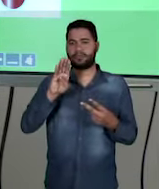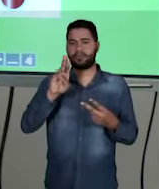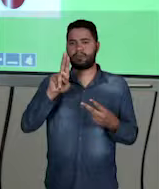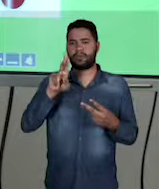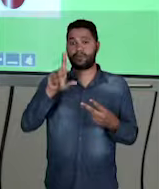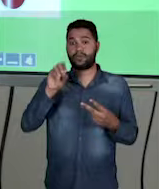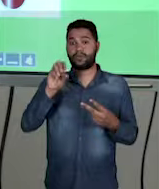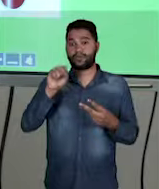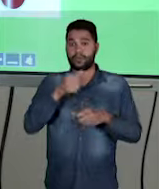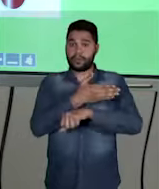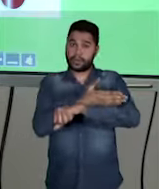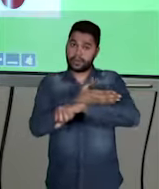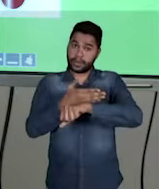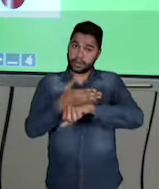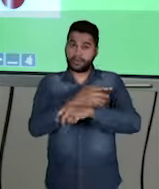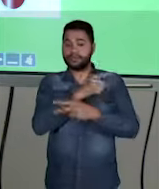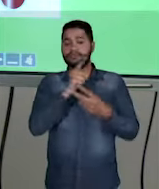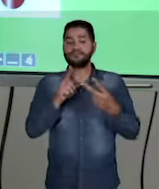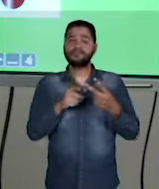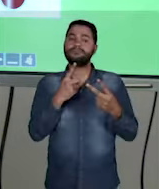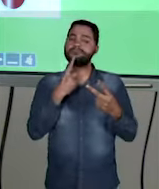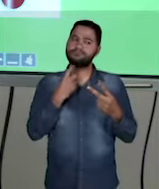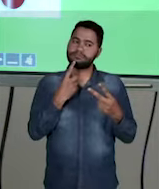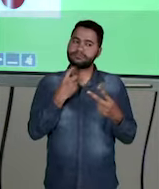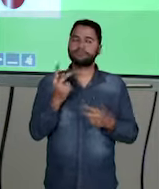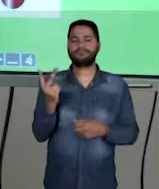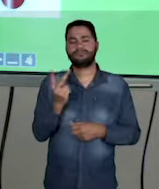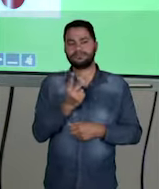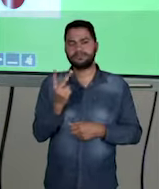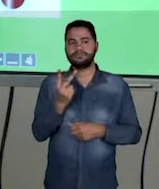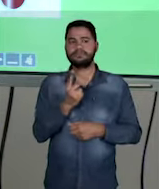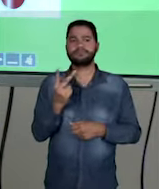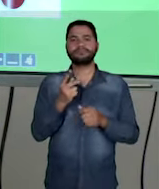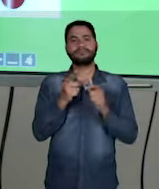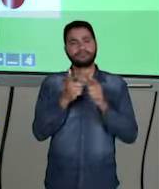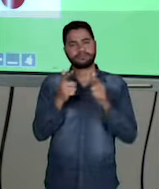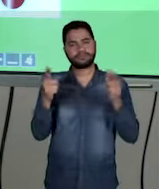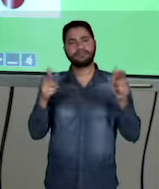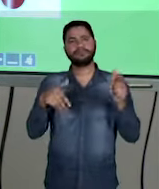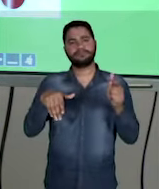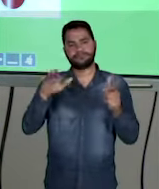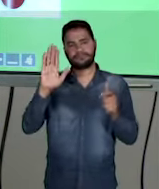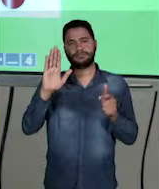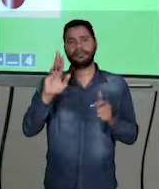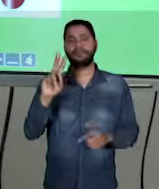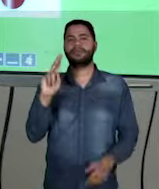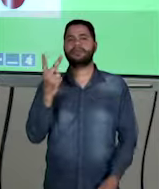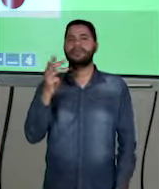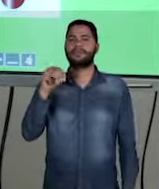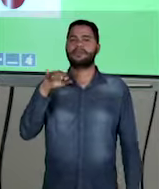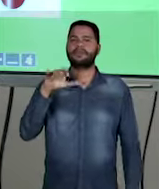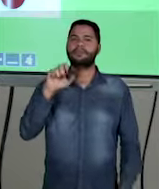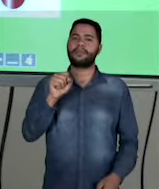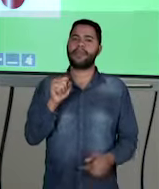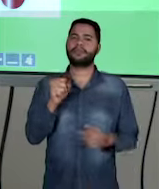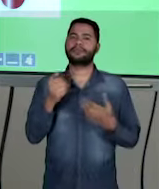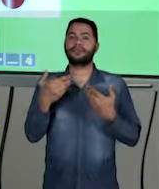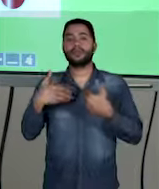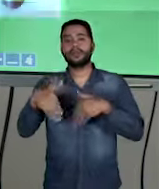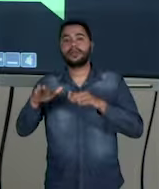nossas células de defesa, e os glóbulos vermelhos, que estão em maior quantidade, que são as hemácias que carregam para a